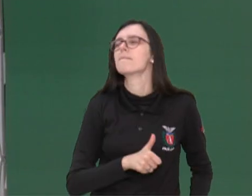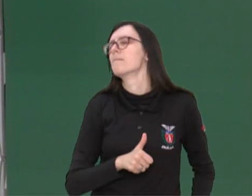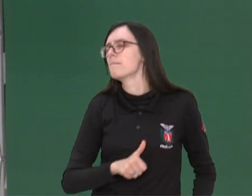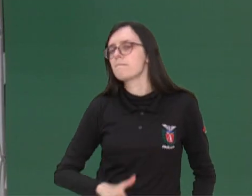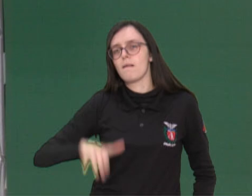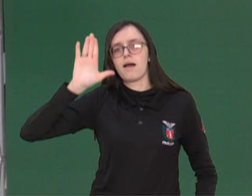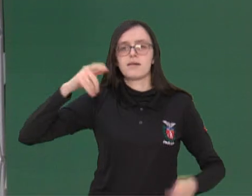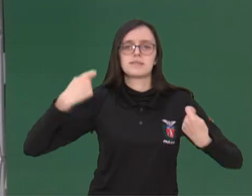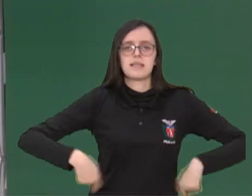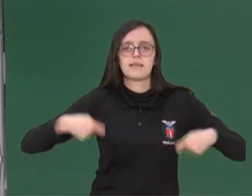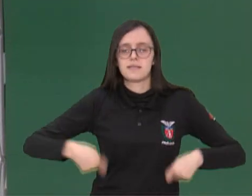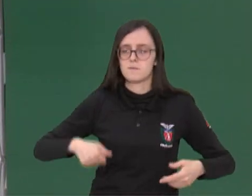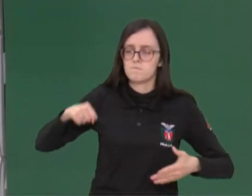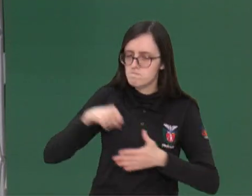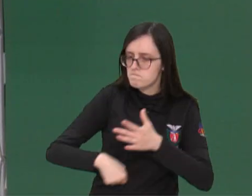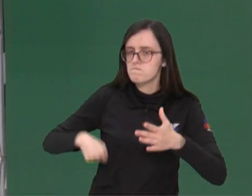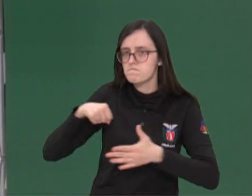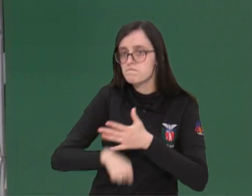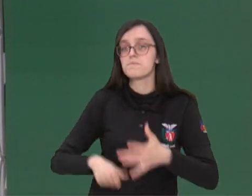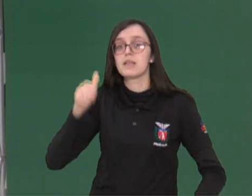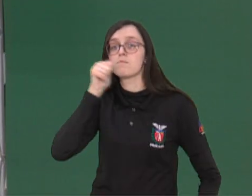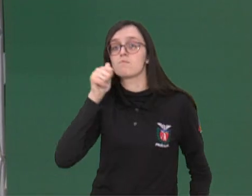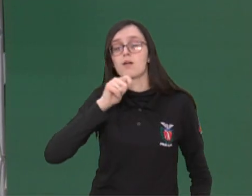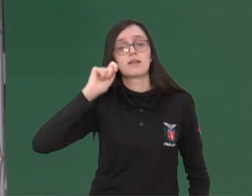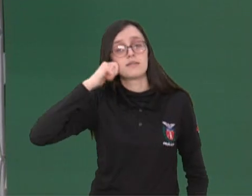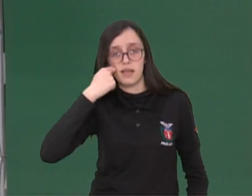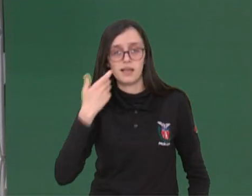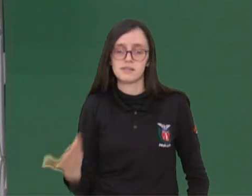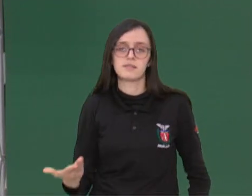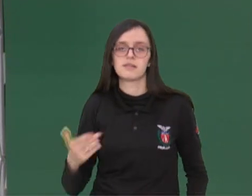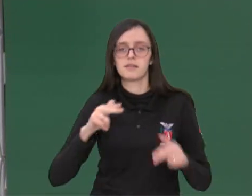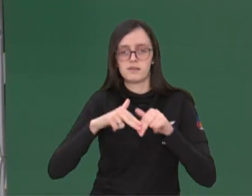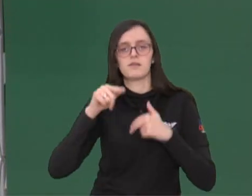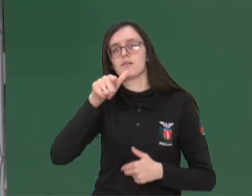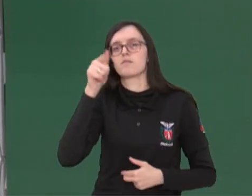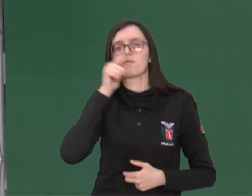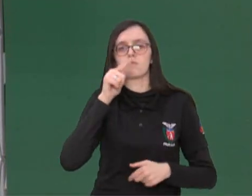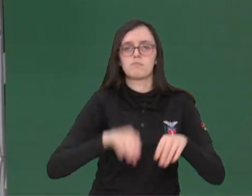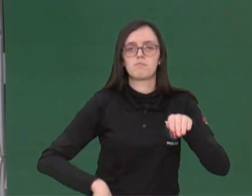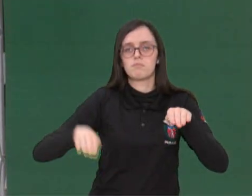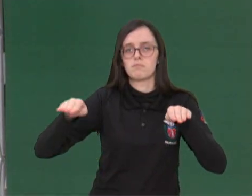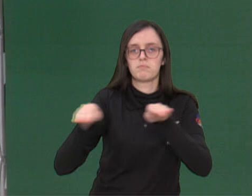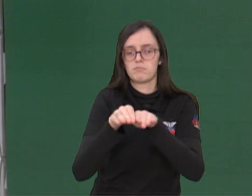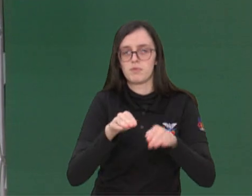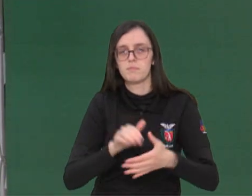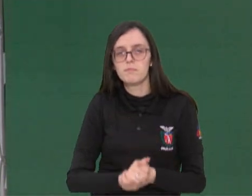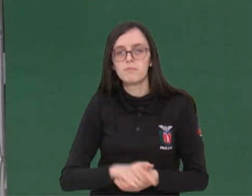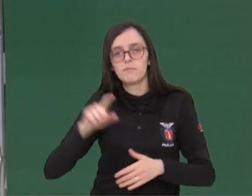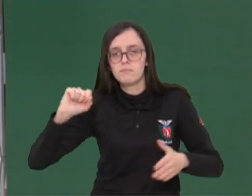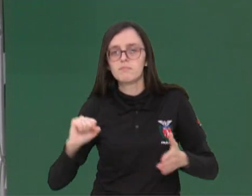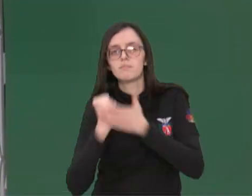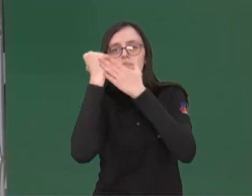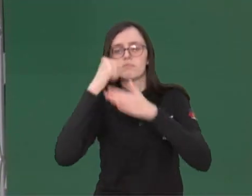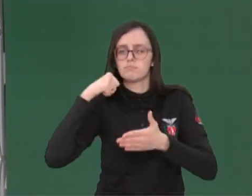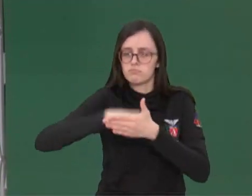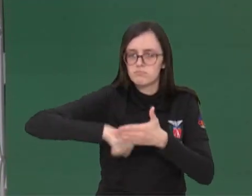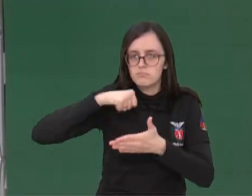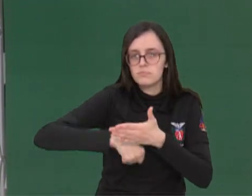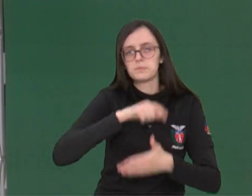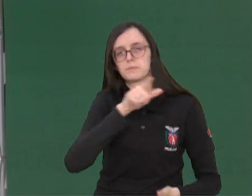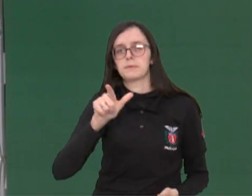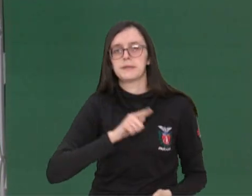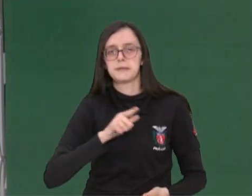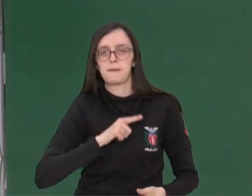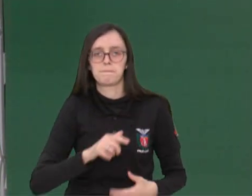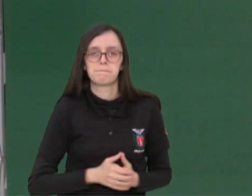mais necessária é essa luta das mulheres negras por essa equidade. Então, esses símbolos de luta você tem